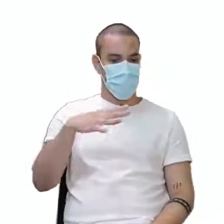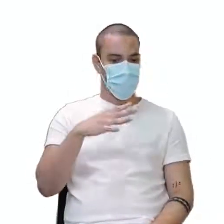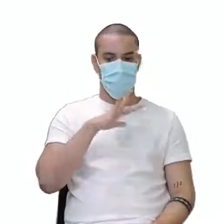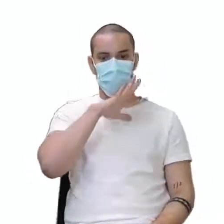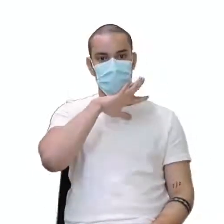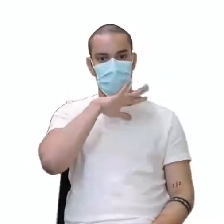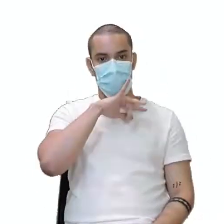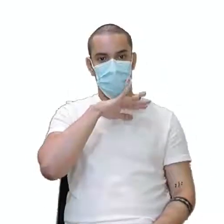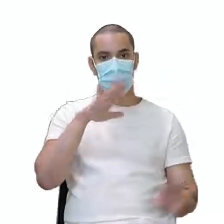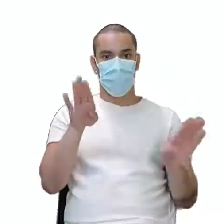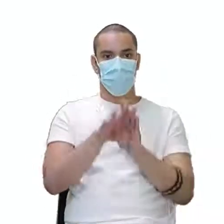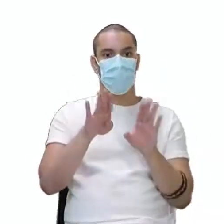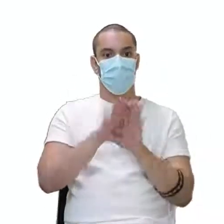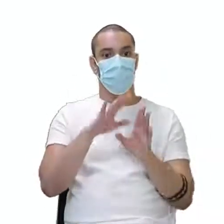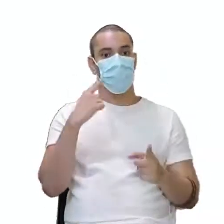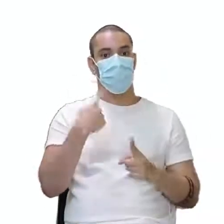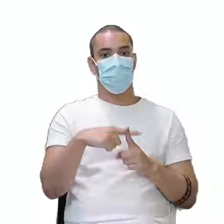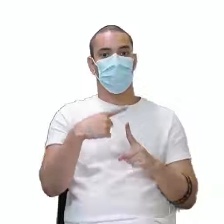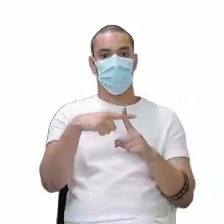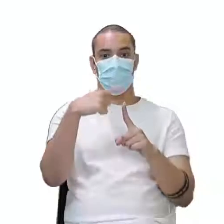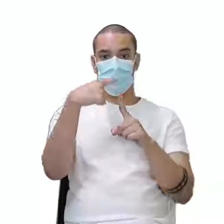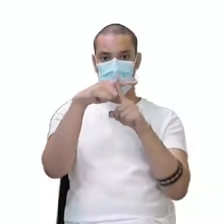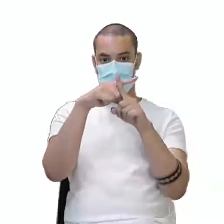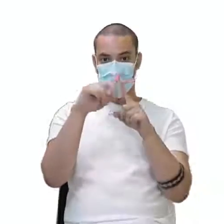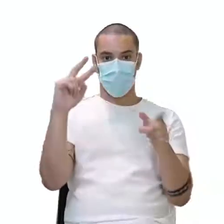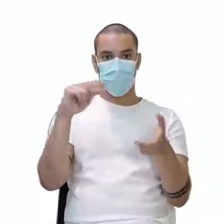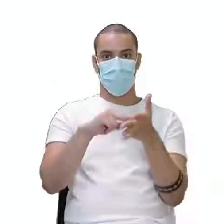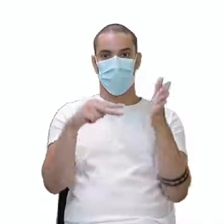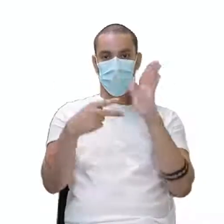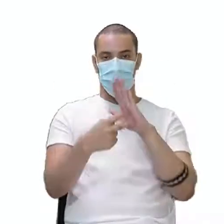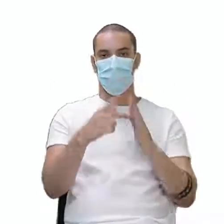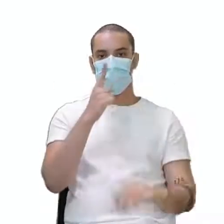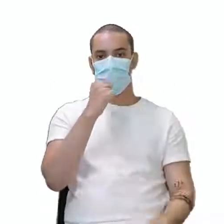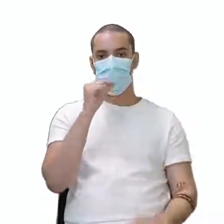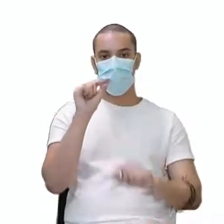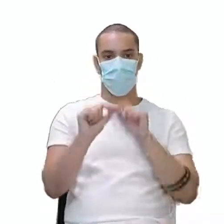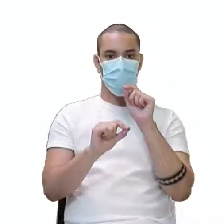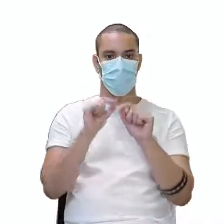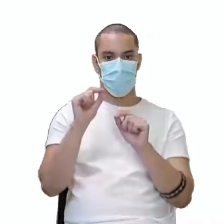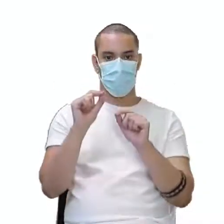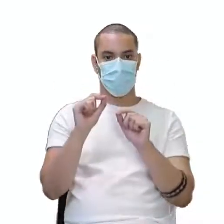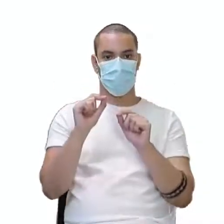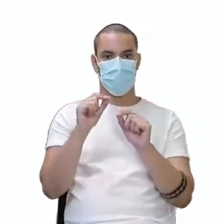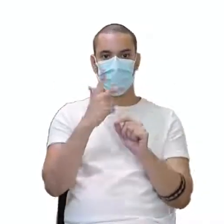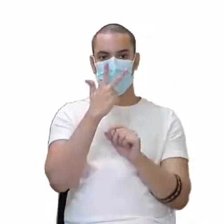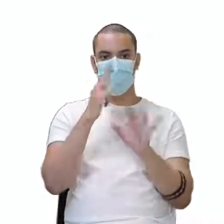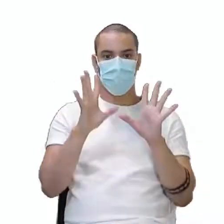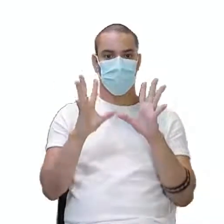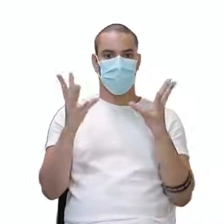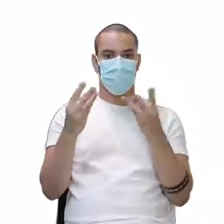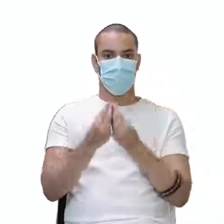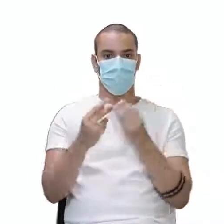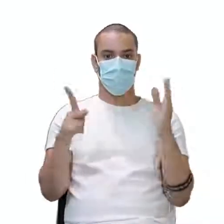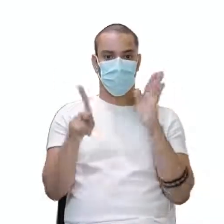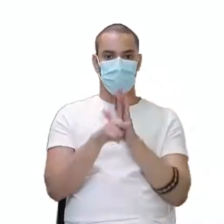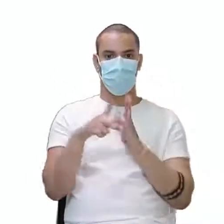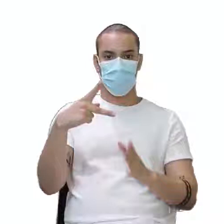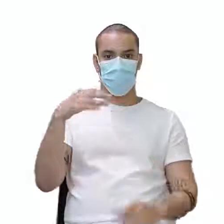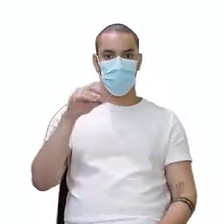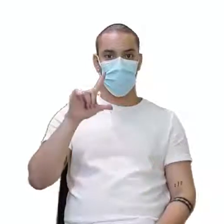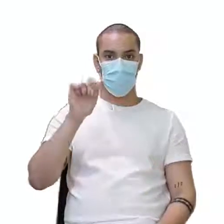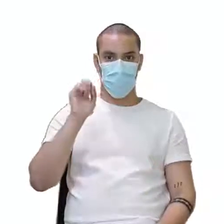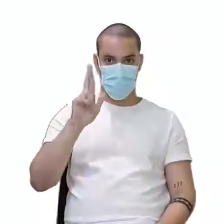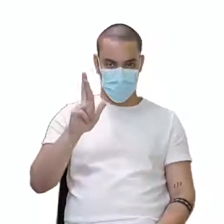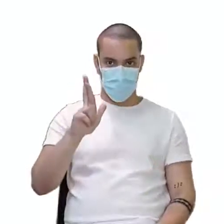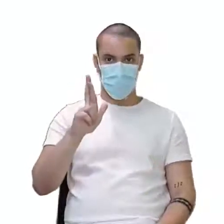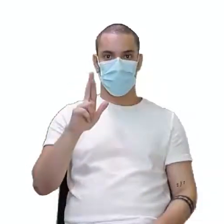uma região positiva. Então, a gente chama a água, né, que ela é uma molécula polar.